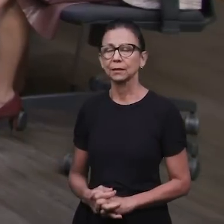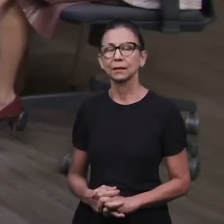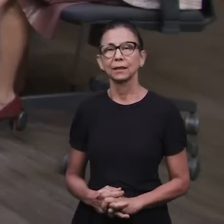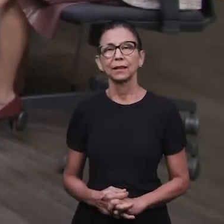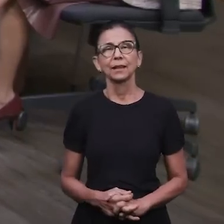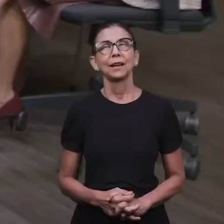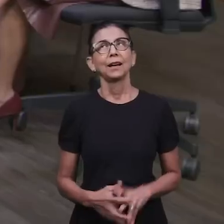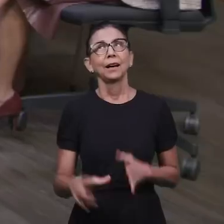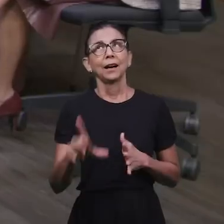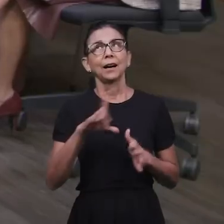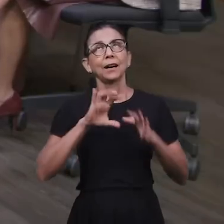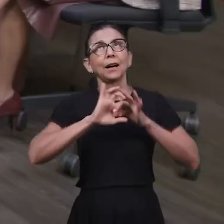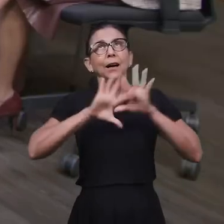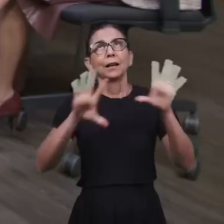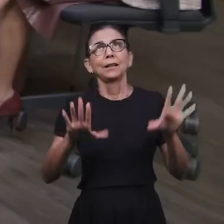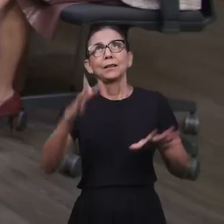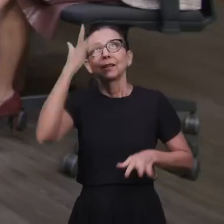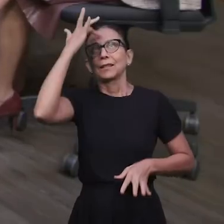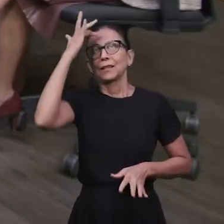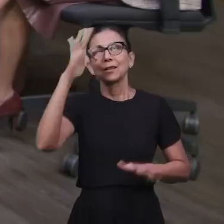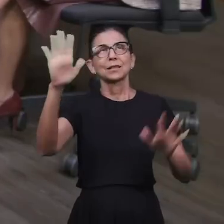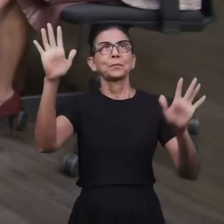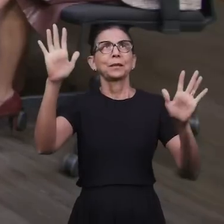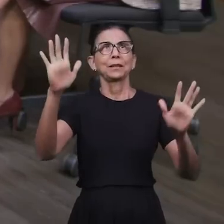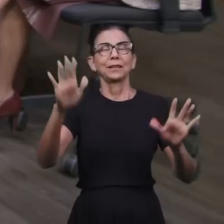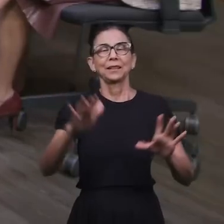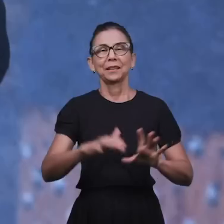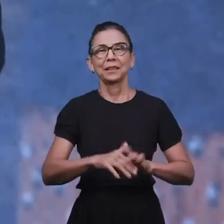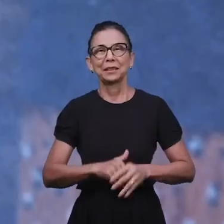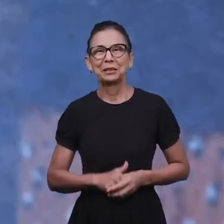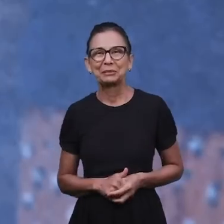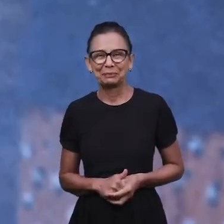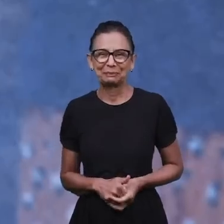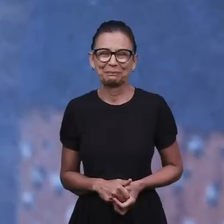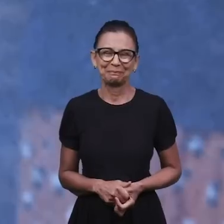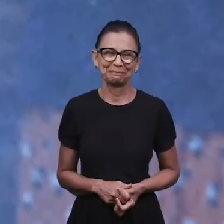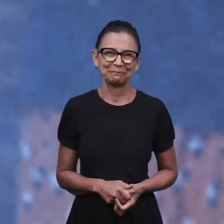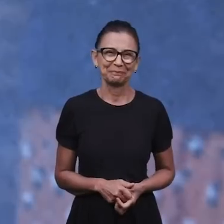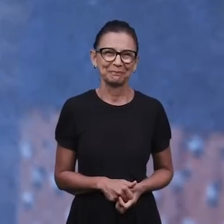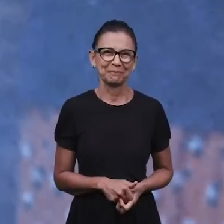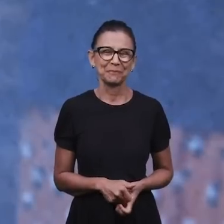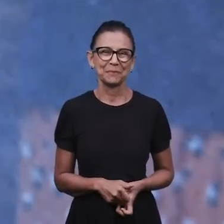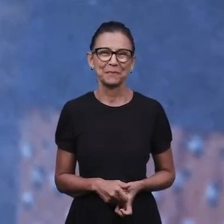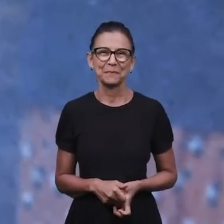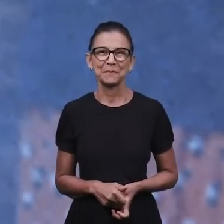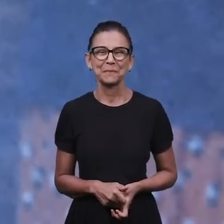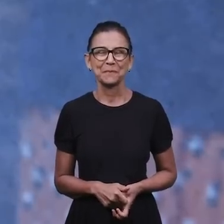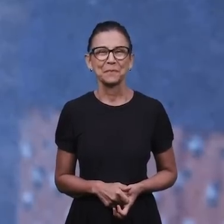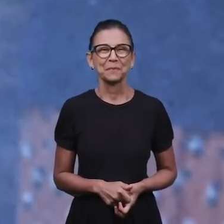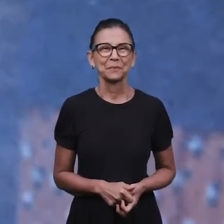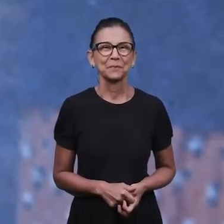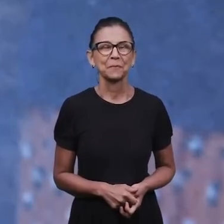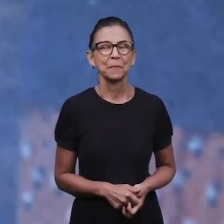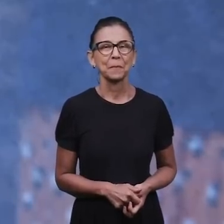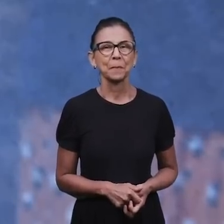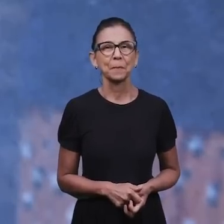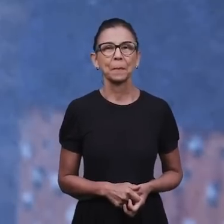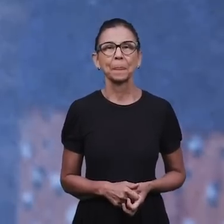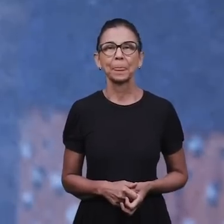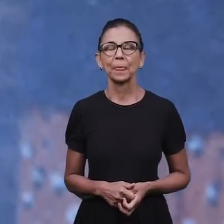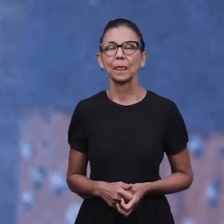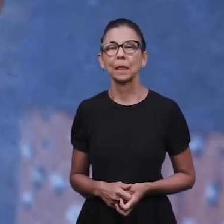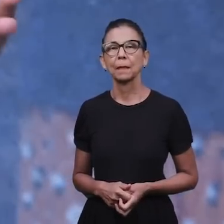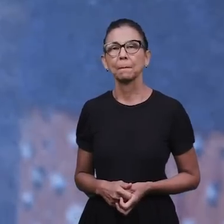Mas eu estava no supermercado e tem um corredor do supermercado de vinhos.